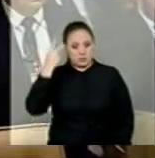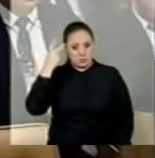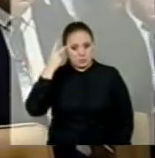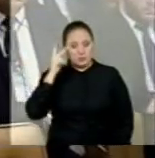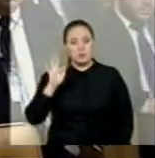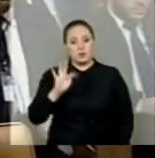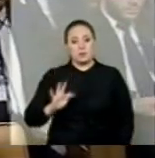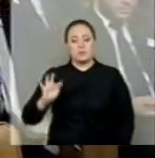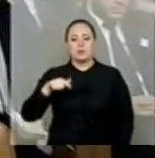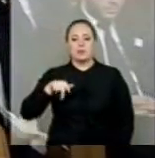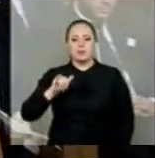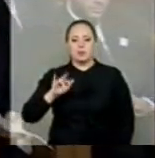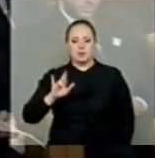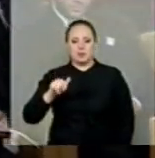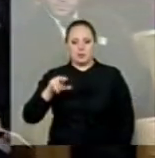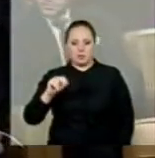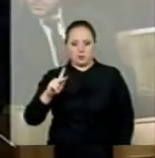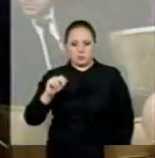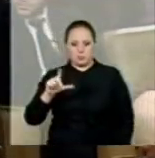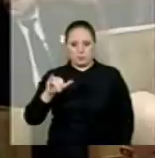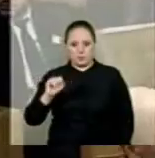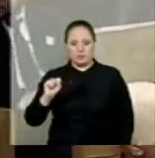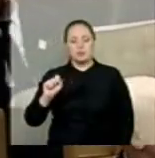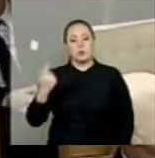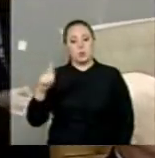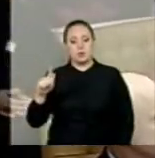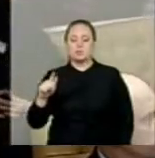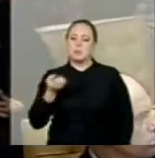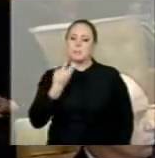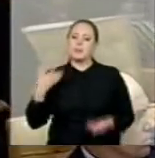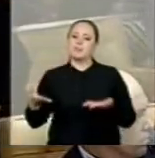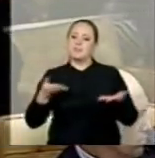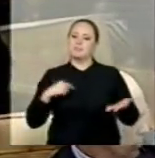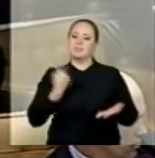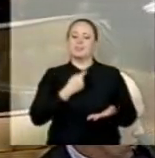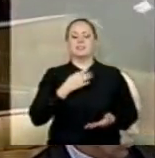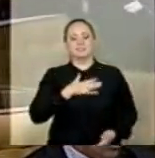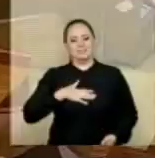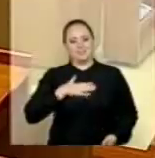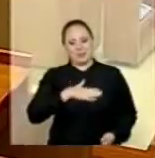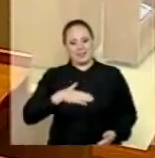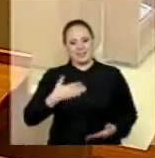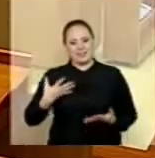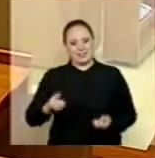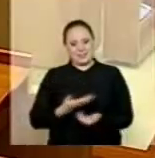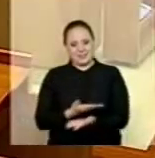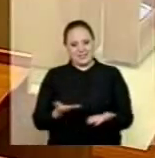Faculdade Quirinópolis de Goiás. Sintam-se todos muito bem-vindos, nós nos sentimos muito honrados com a presença de todos.